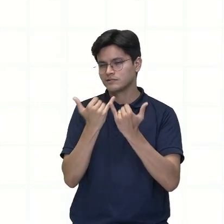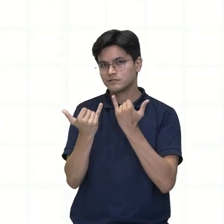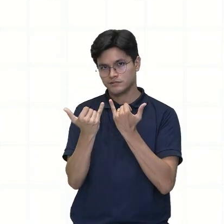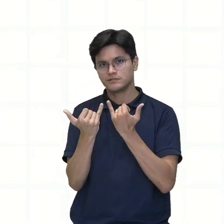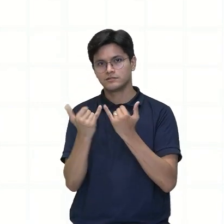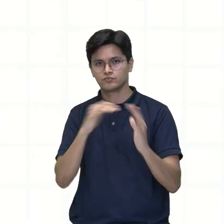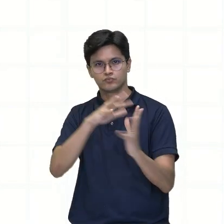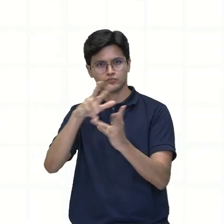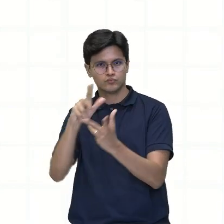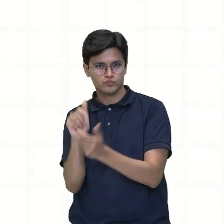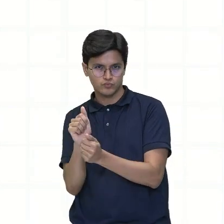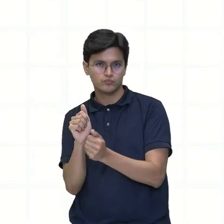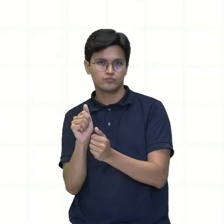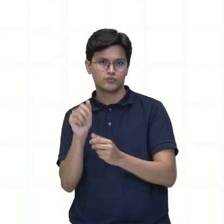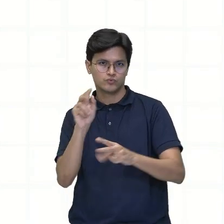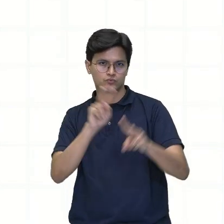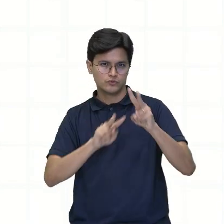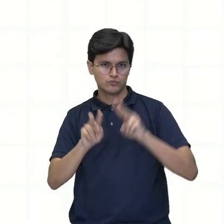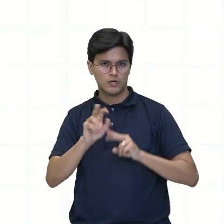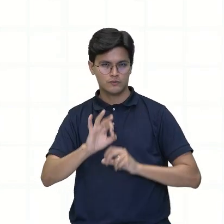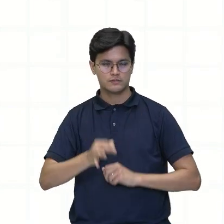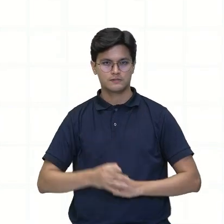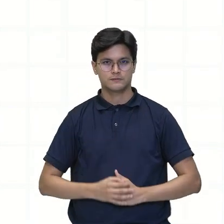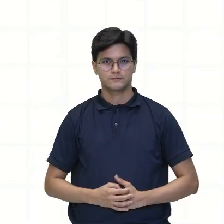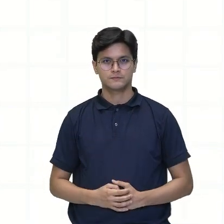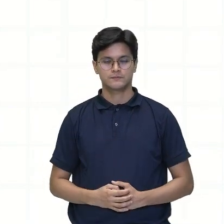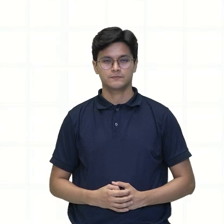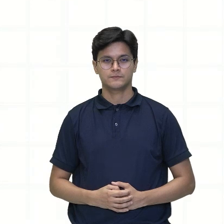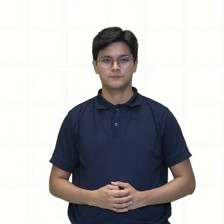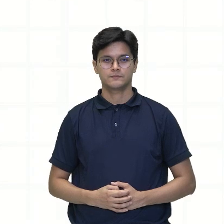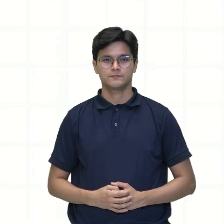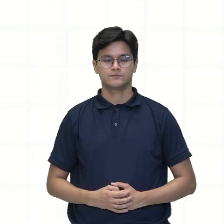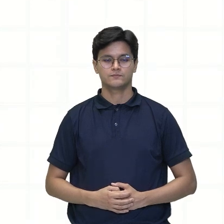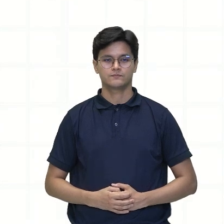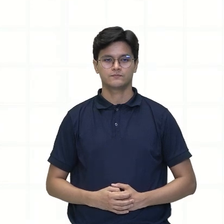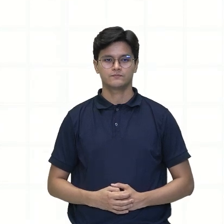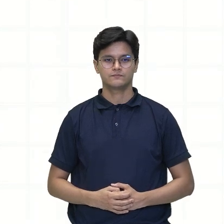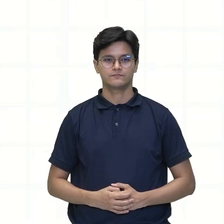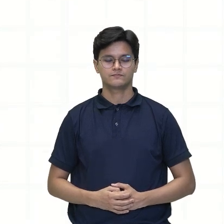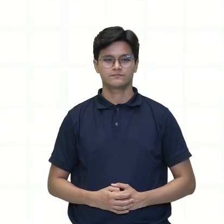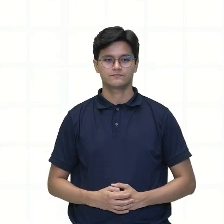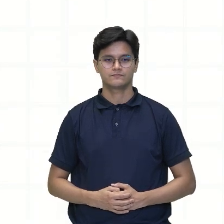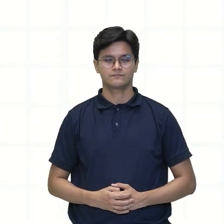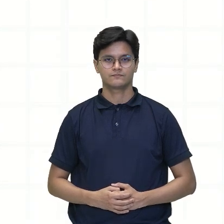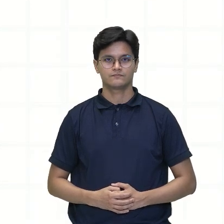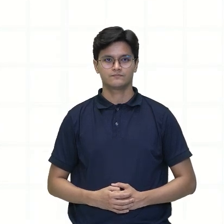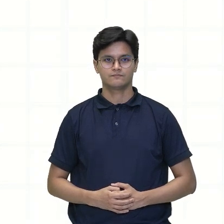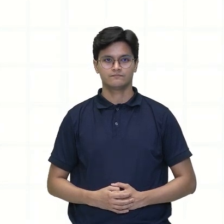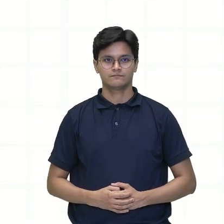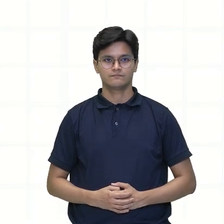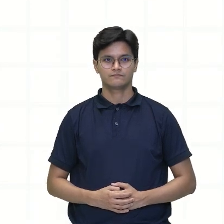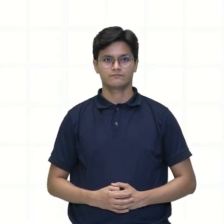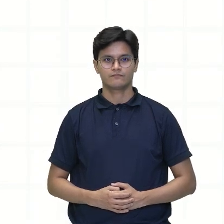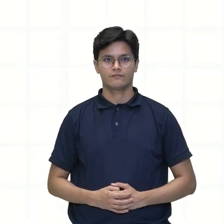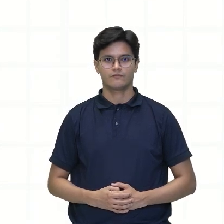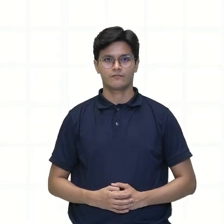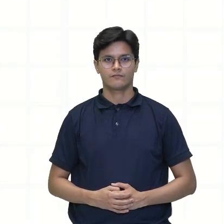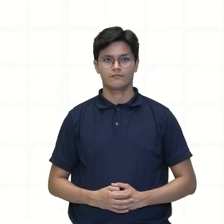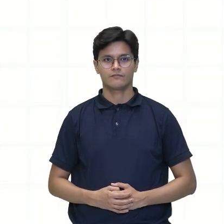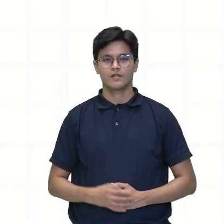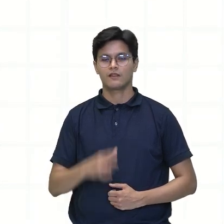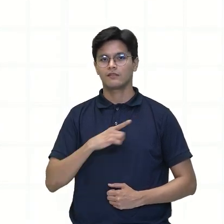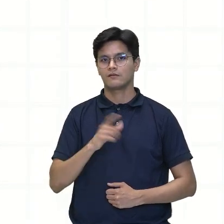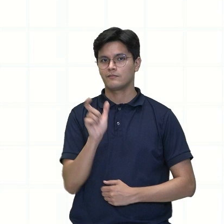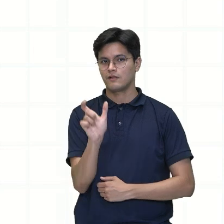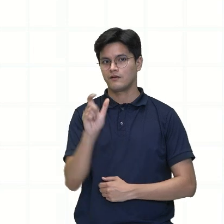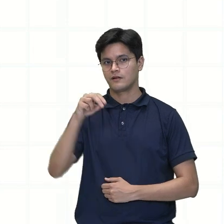Então, vamos ver aqui o nosso vocabulário desse texto. Nós temos aí a palavra